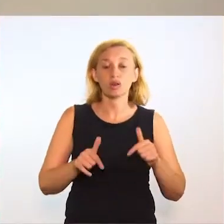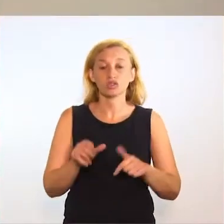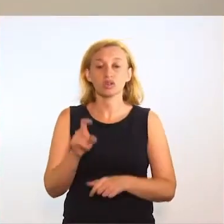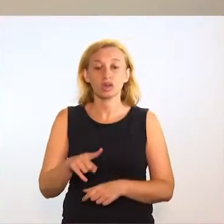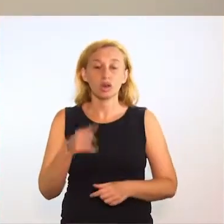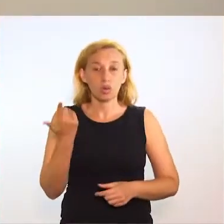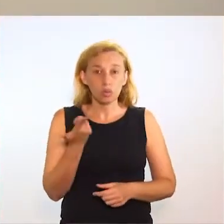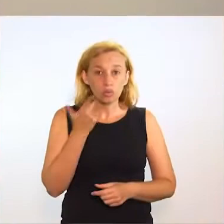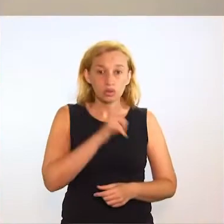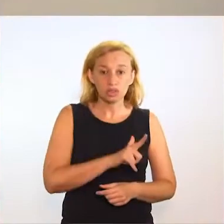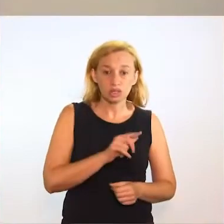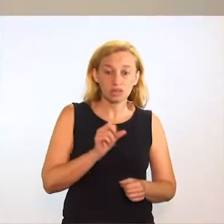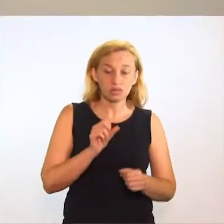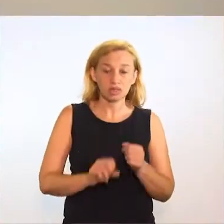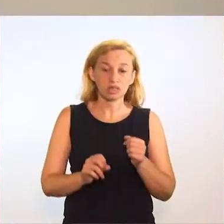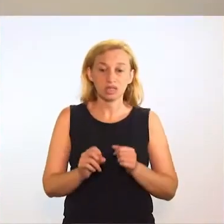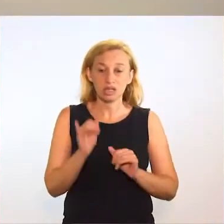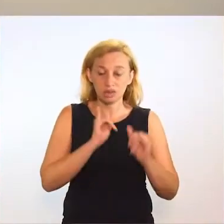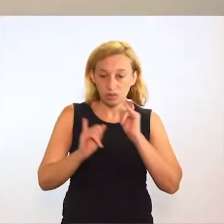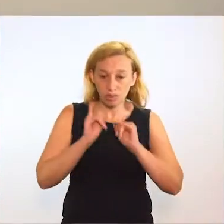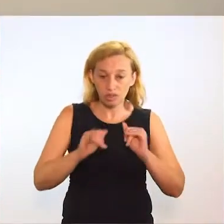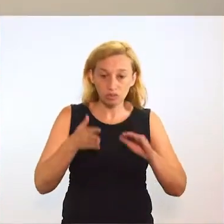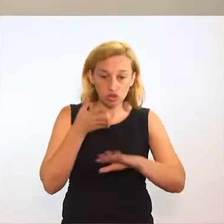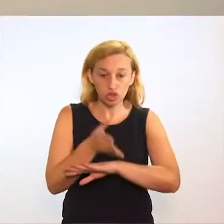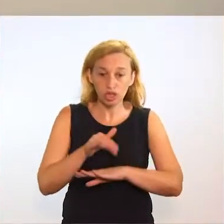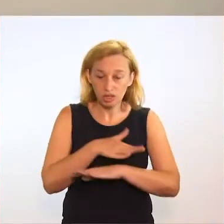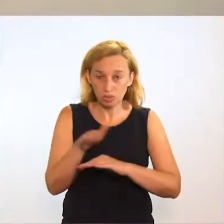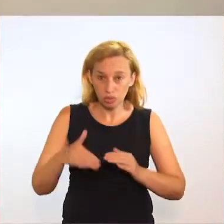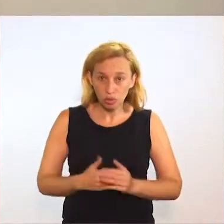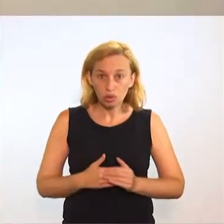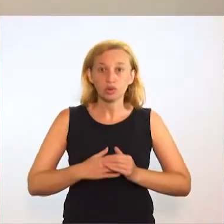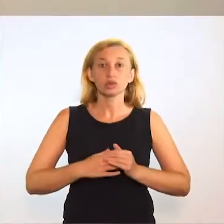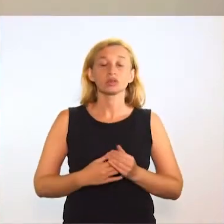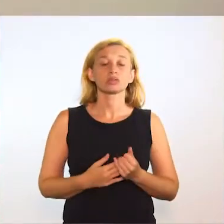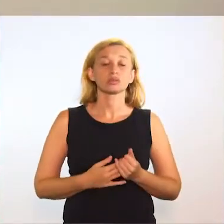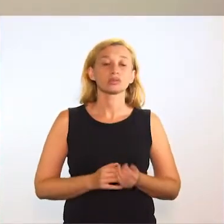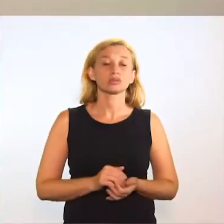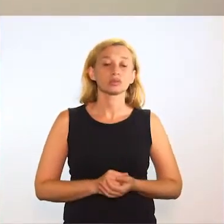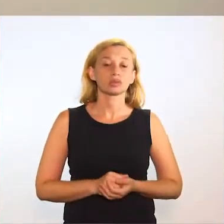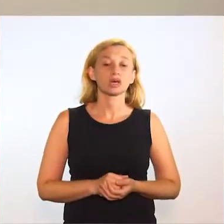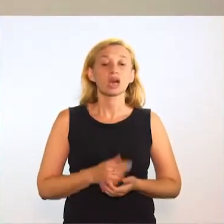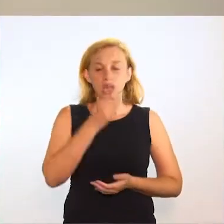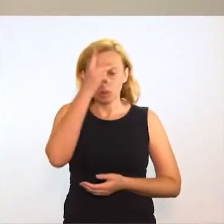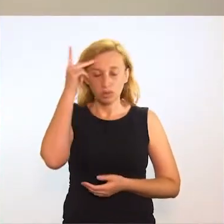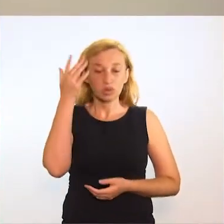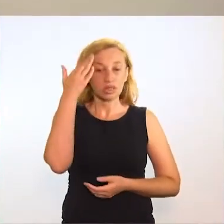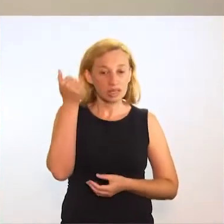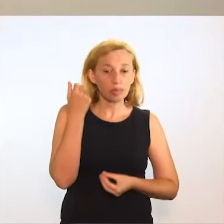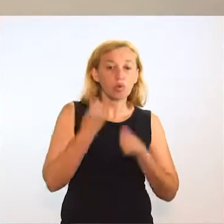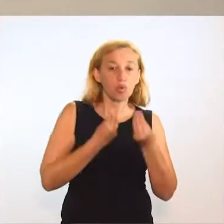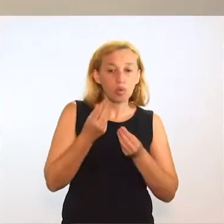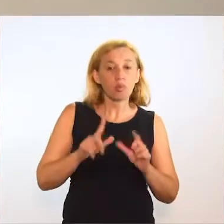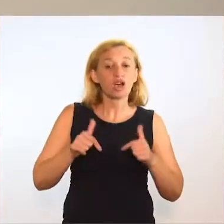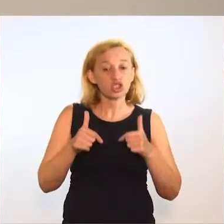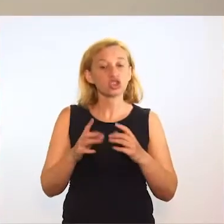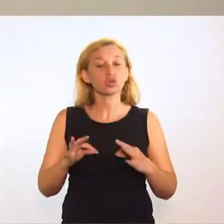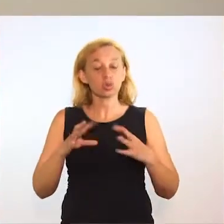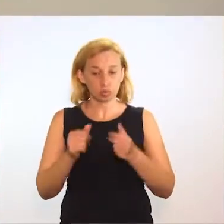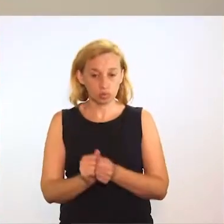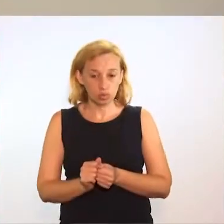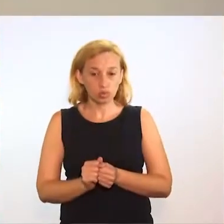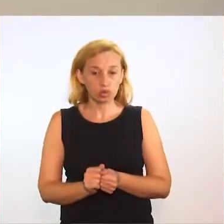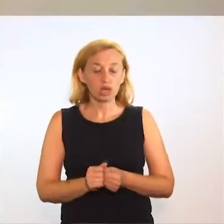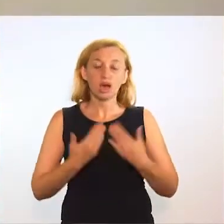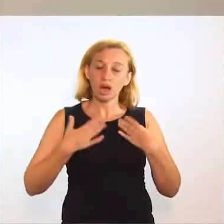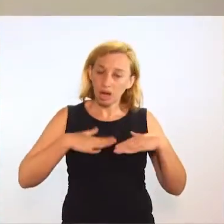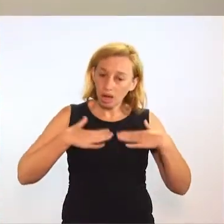a função que a gente tem é conseguir fazer com que a informação chegue para todo mundo, que ela seja acessível, que as pessoas saibam como lidar